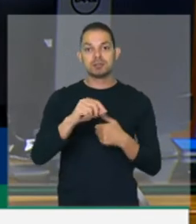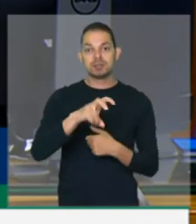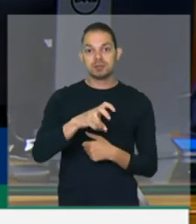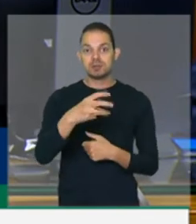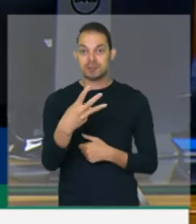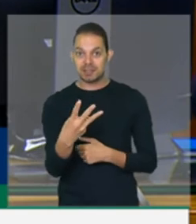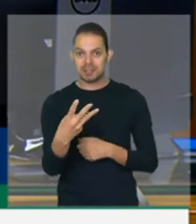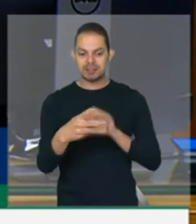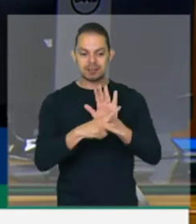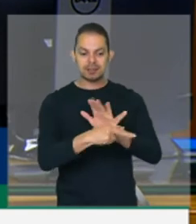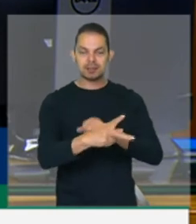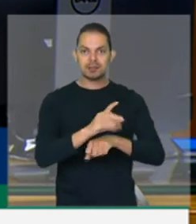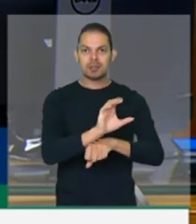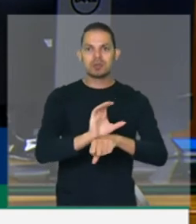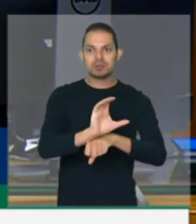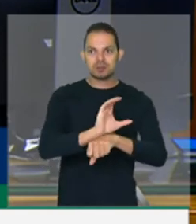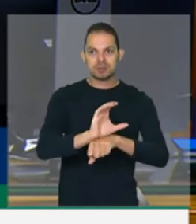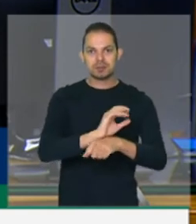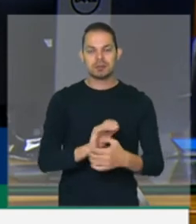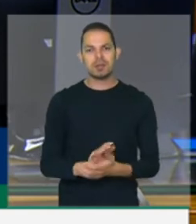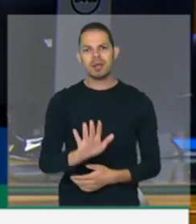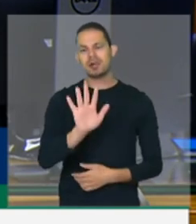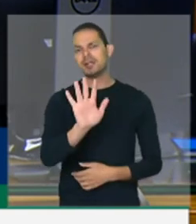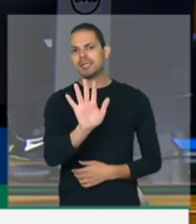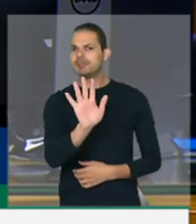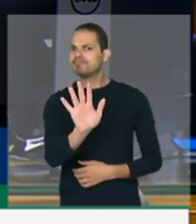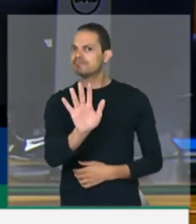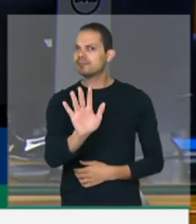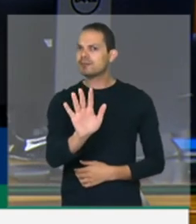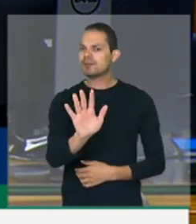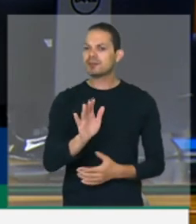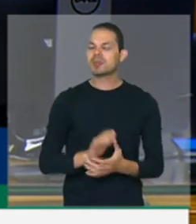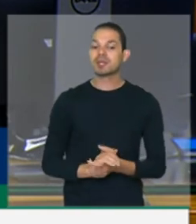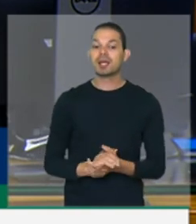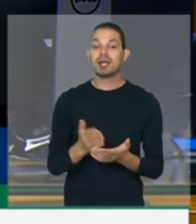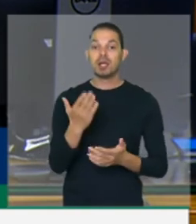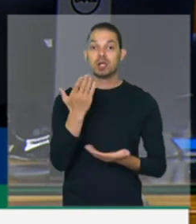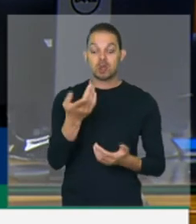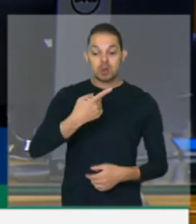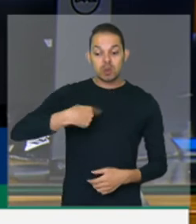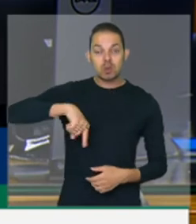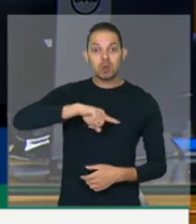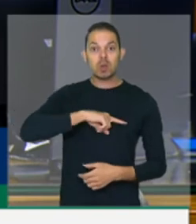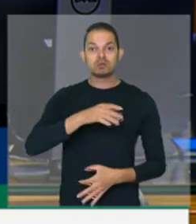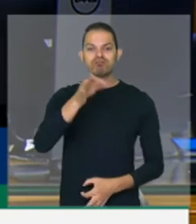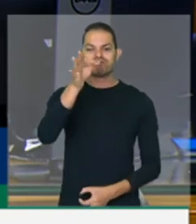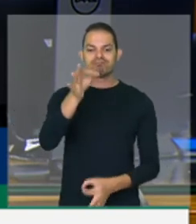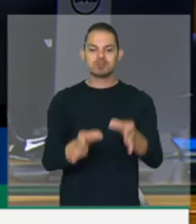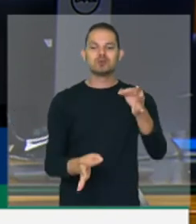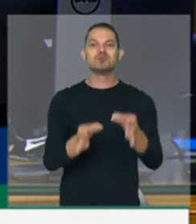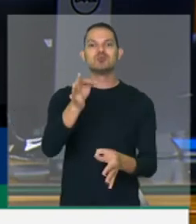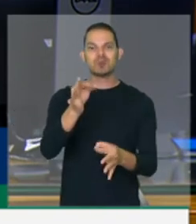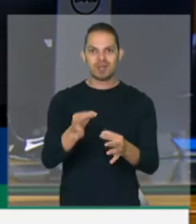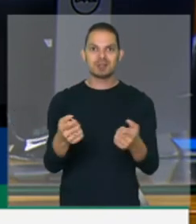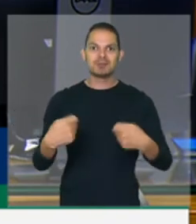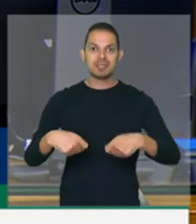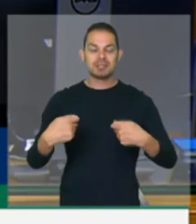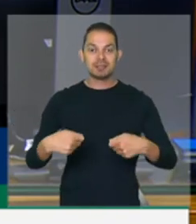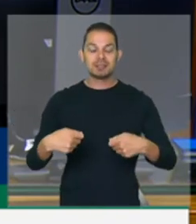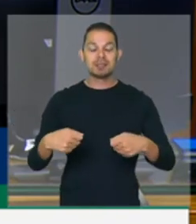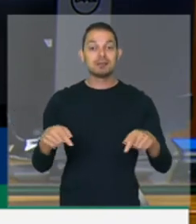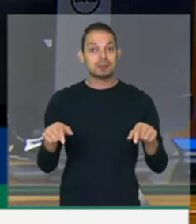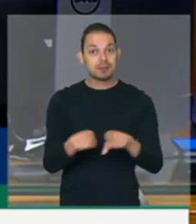da nossa Constituição. Agora, coloca-se diante de nós um julgamento. Além de